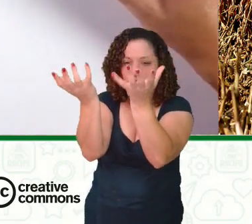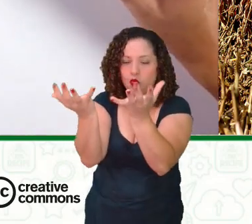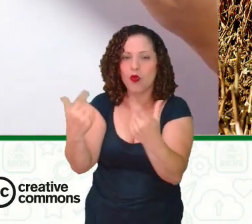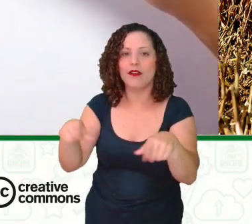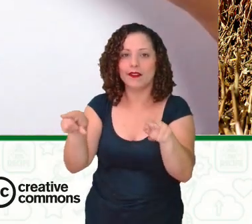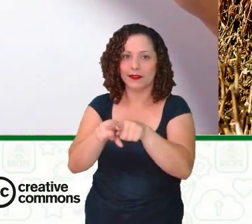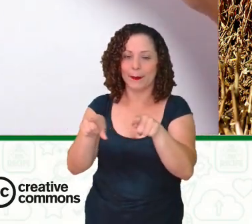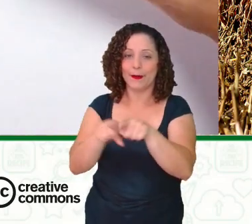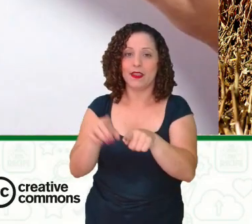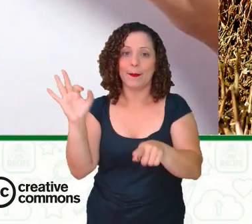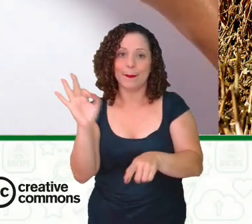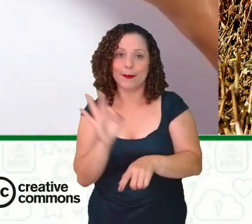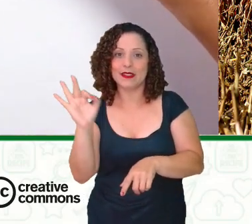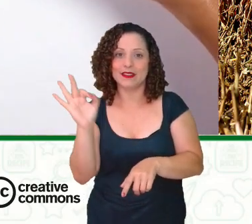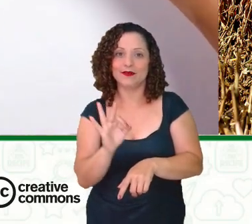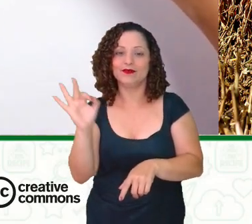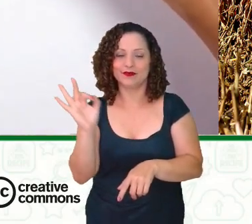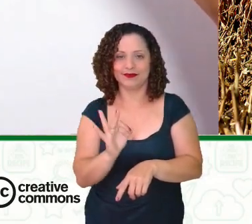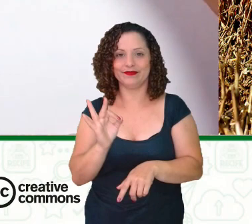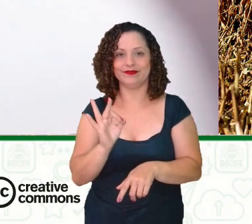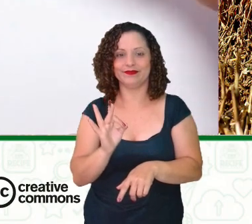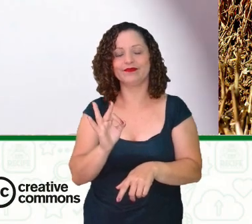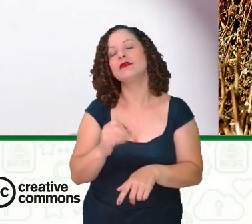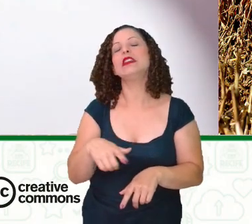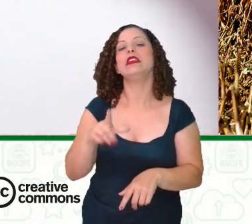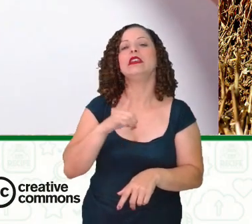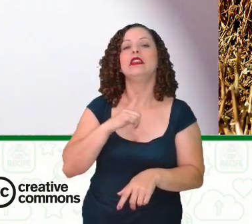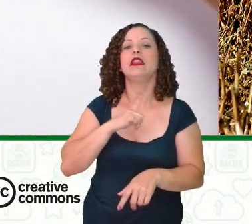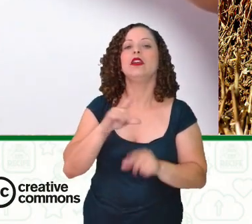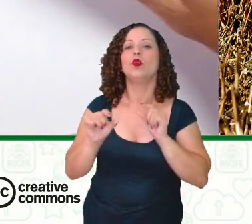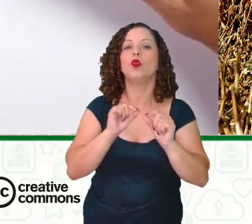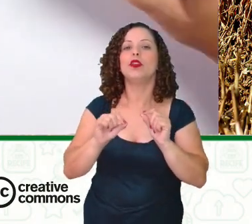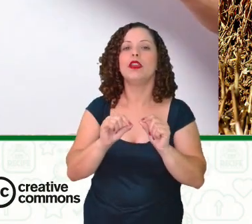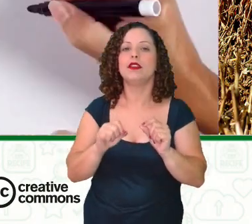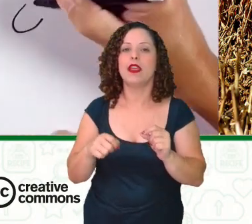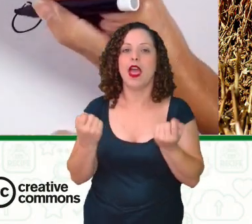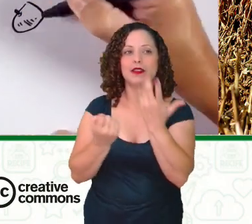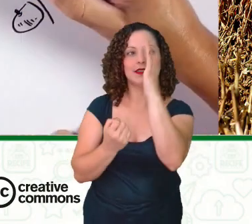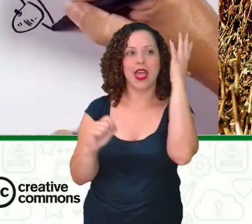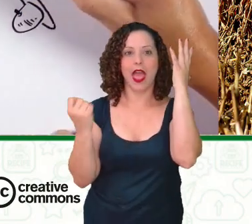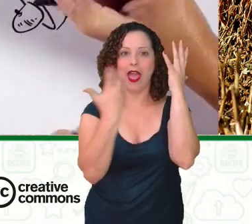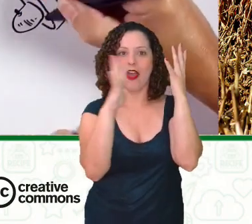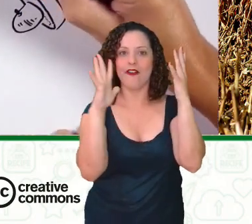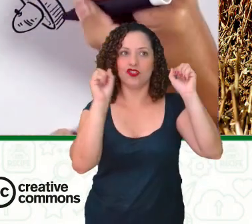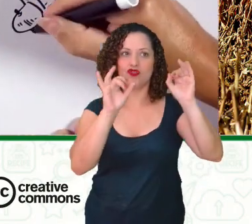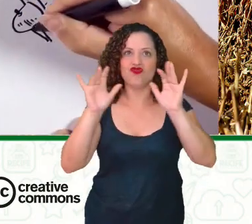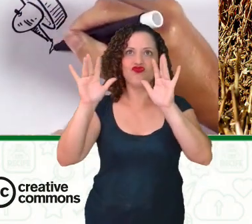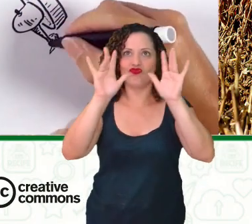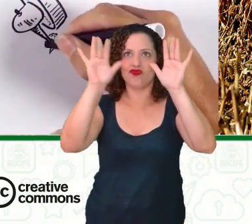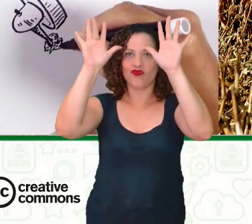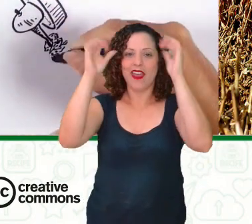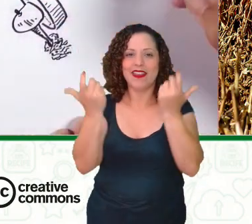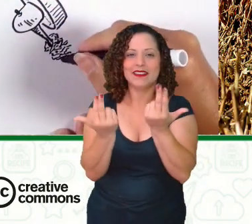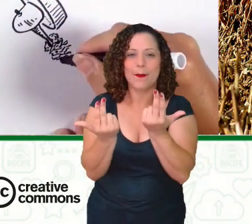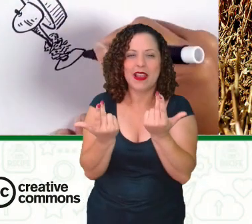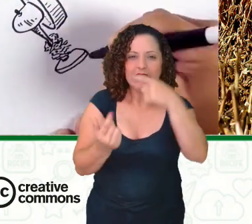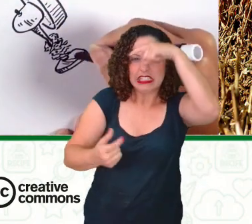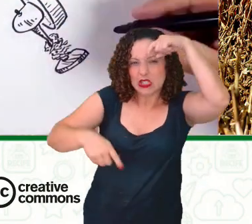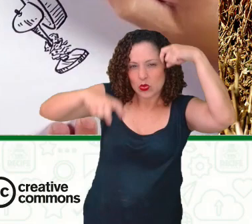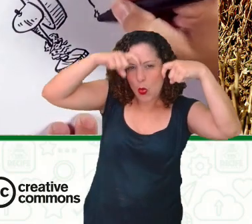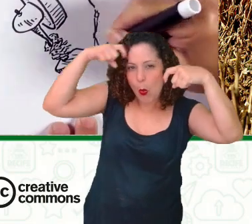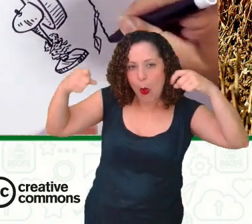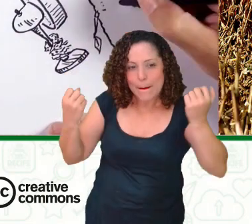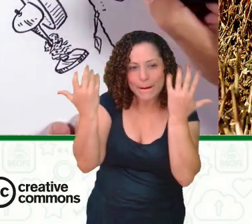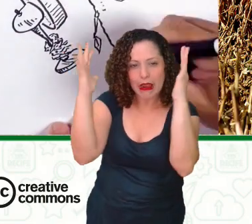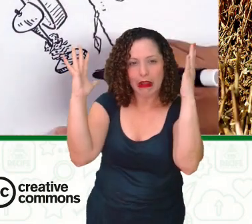o aumento do volume dessas massas de ar através da transpiração de suas árvores. É como se a planta suasse,